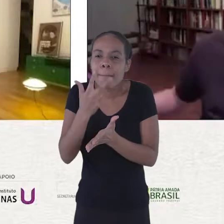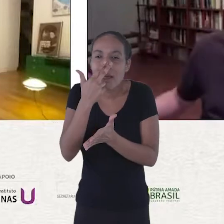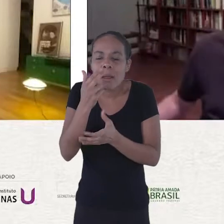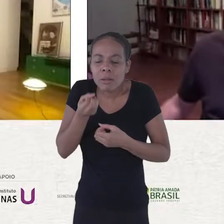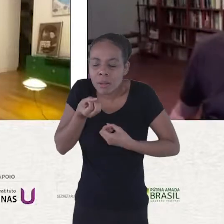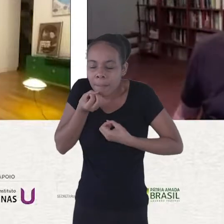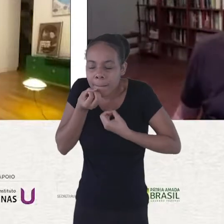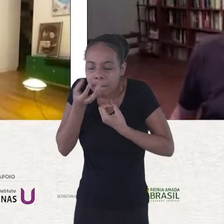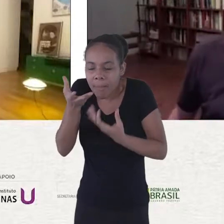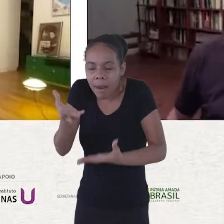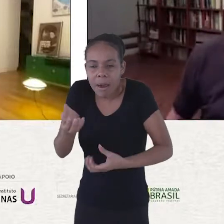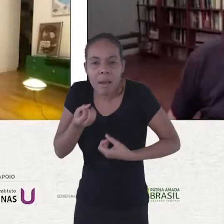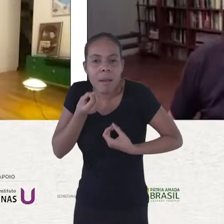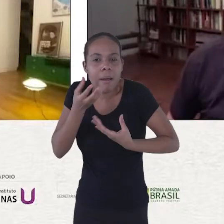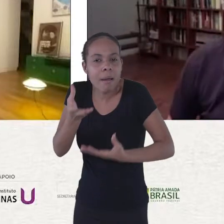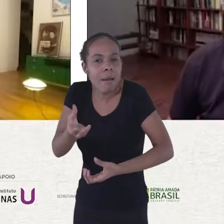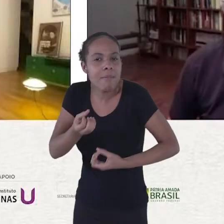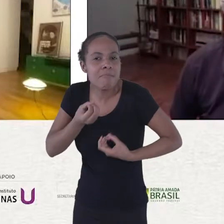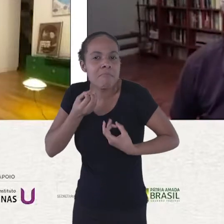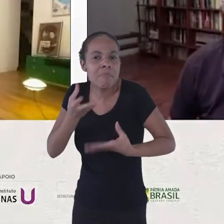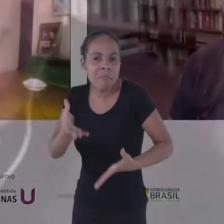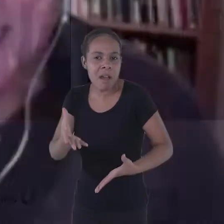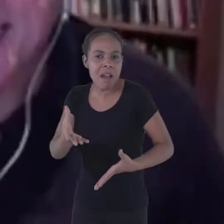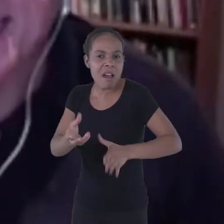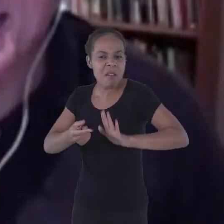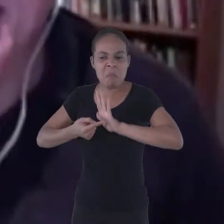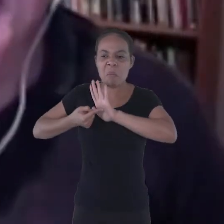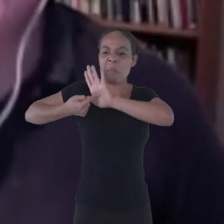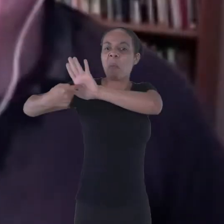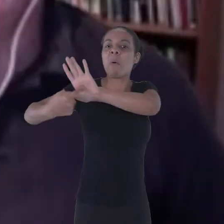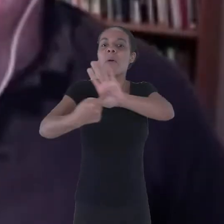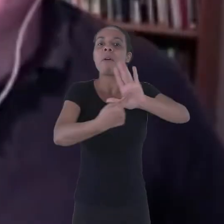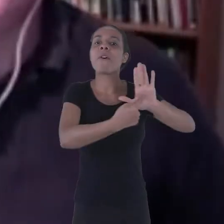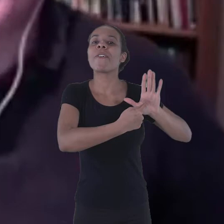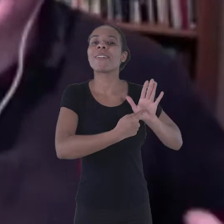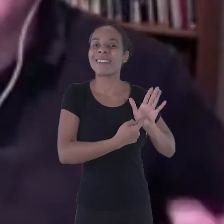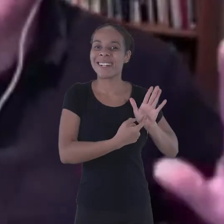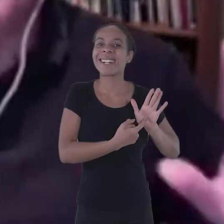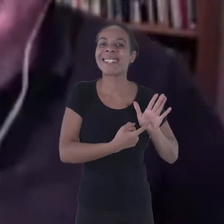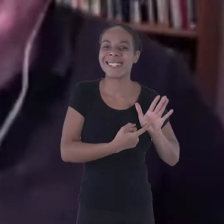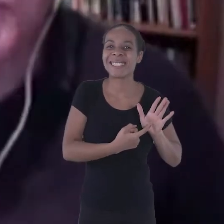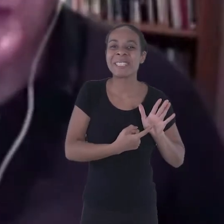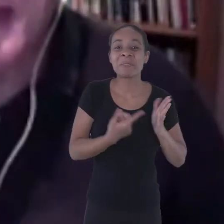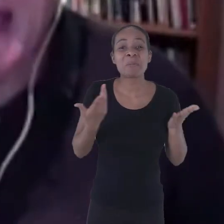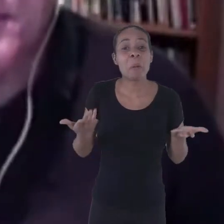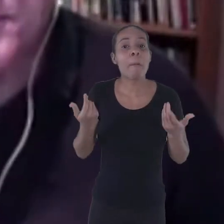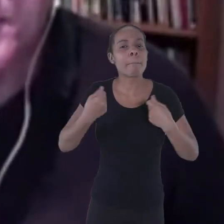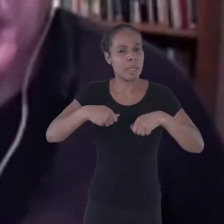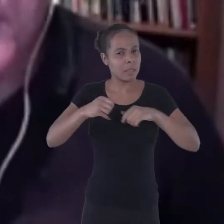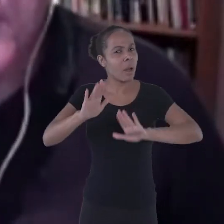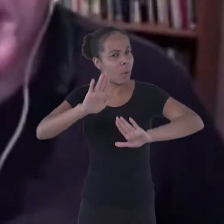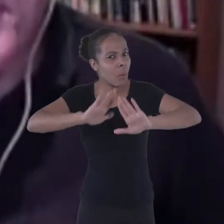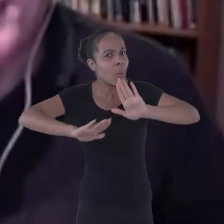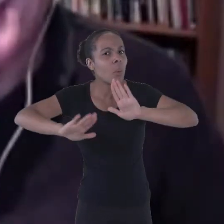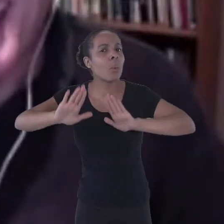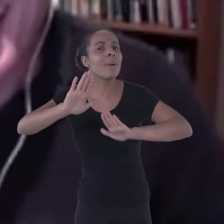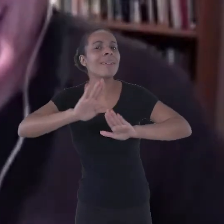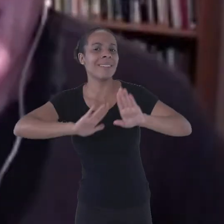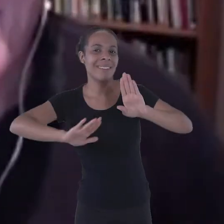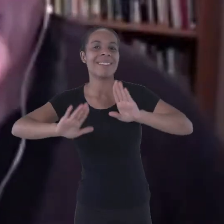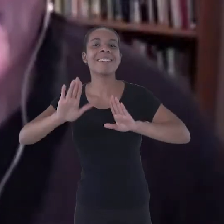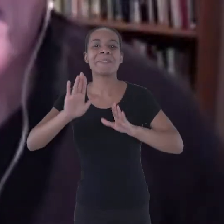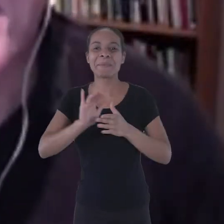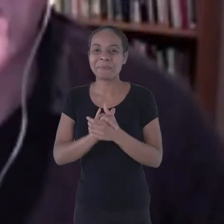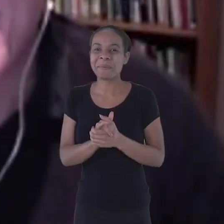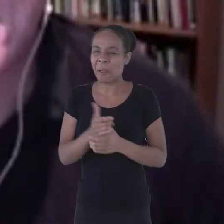se rasgar, de se mostrar para as pessoas, né? Que, eu preciso de ter muito cuidado para poder